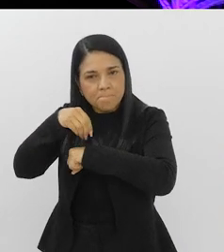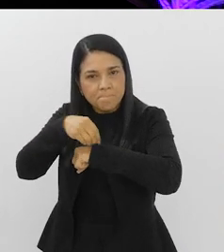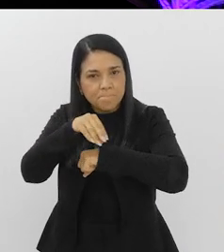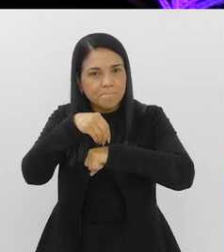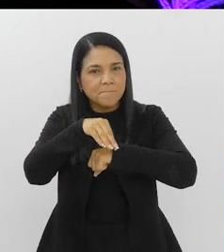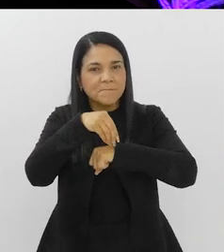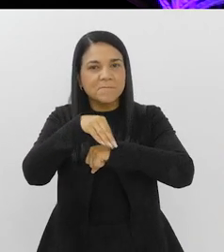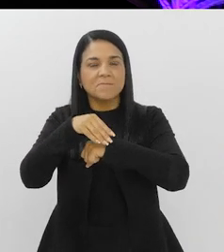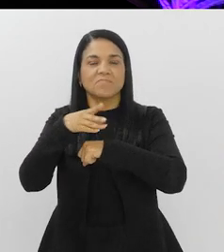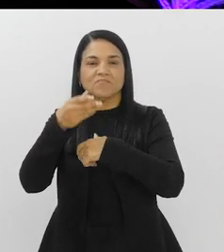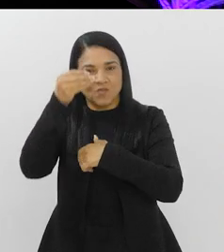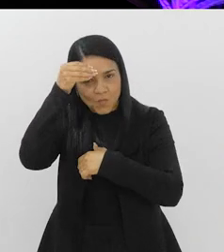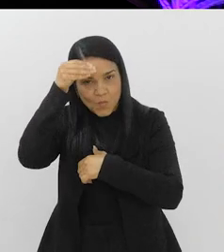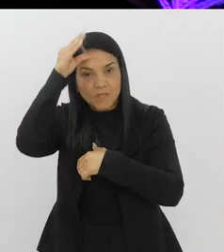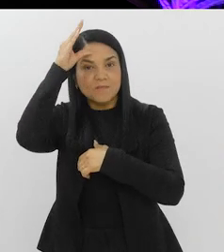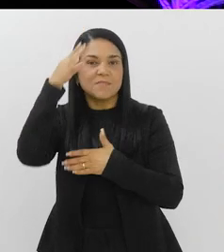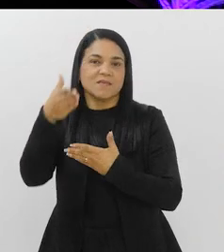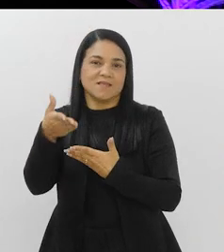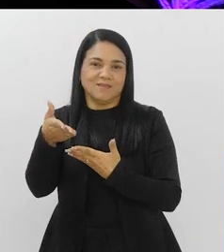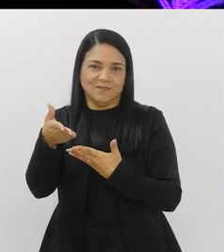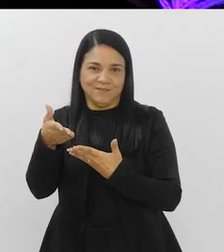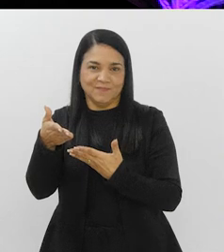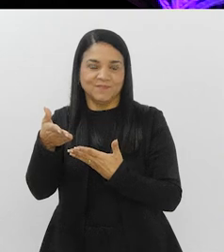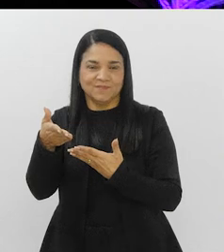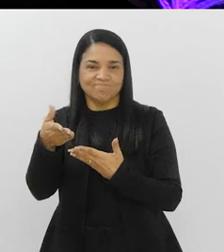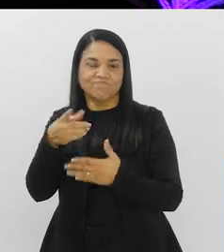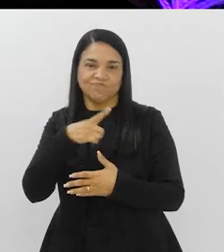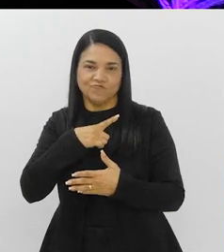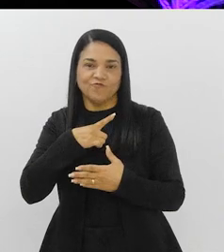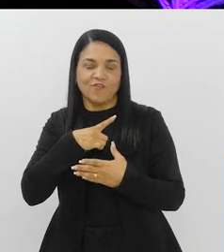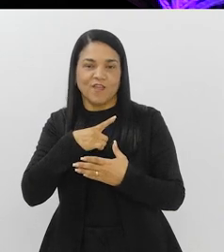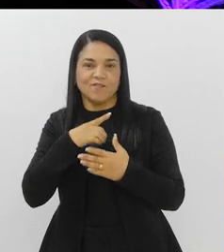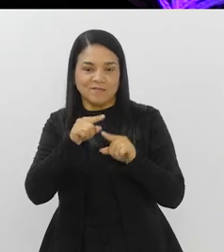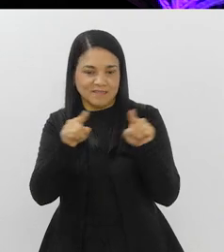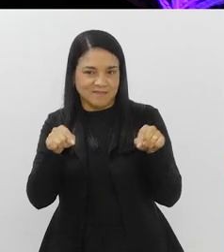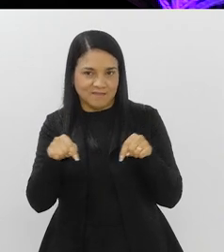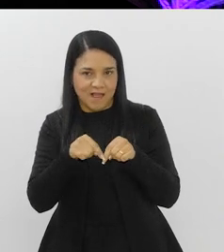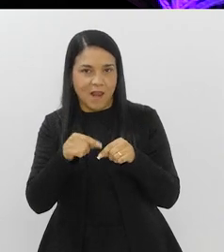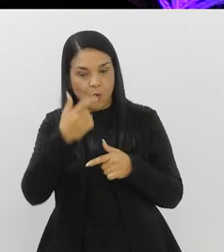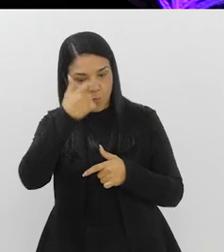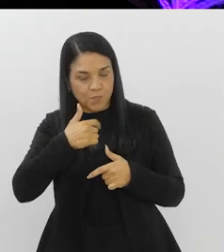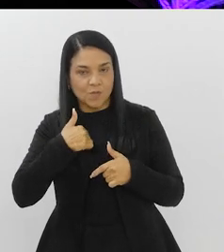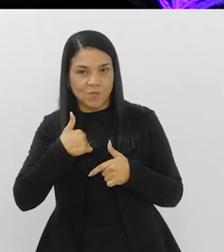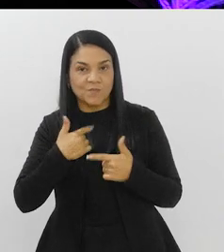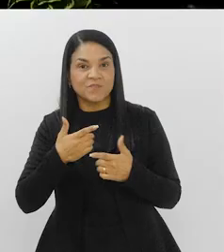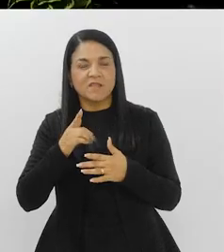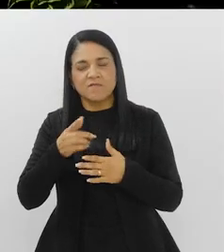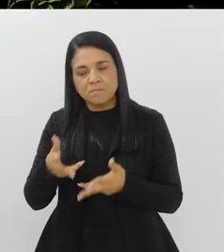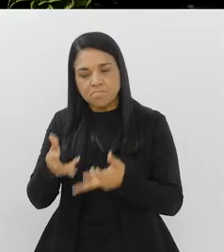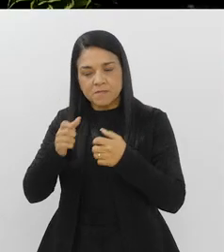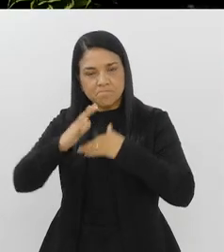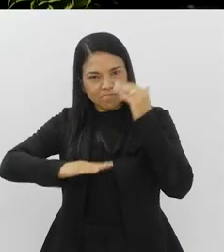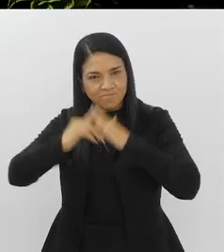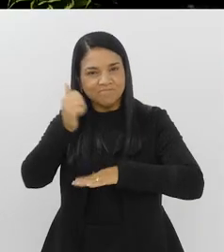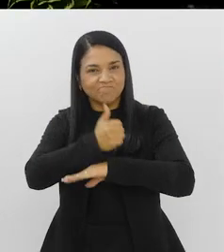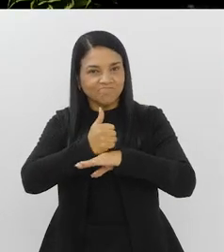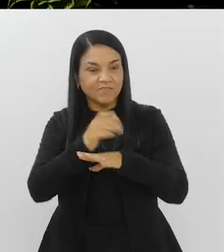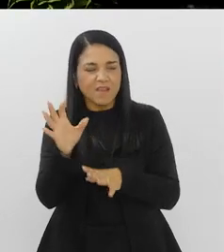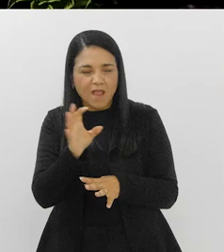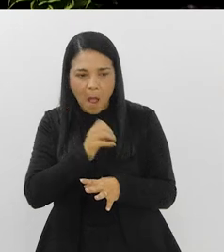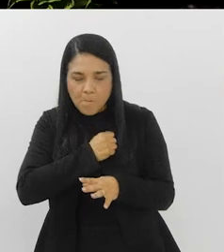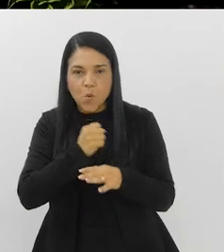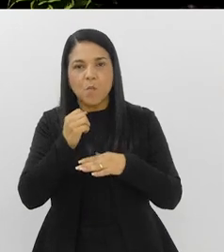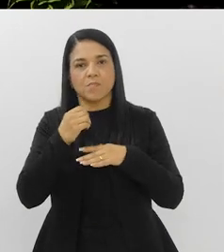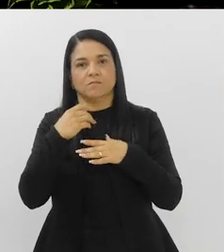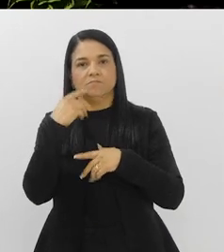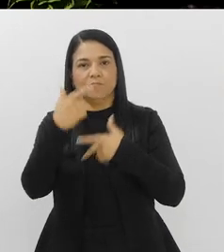conhecimento um pouco dessa experiência eh que eles tiveram né E que você nota que são profissionais que têm paixão pelo